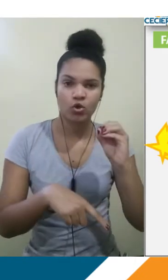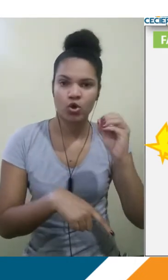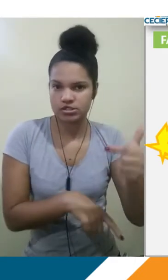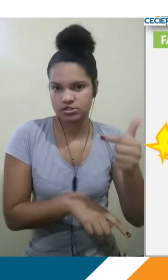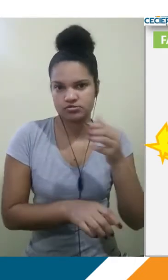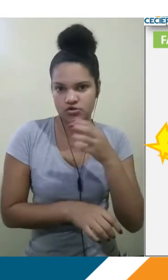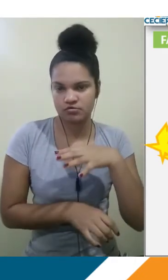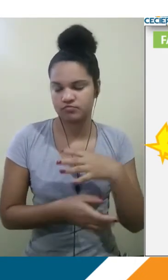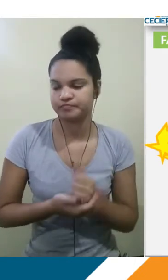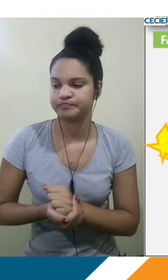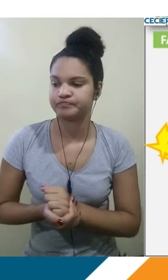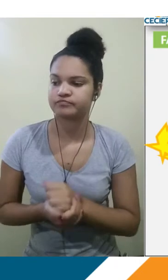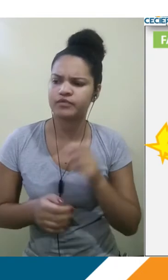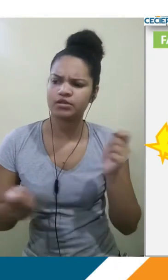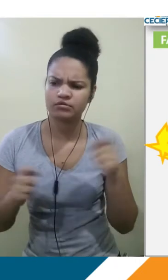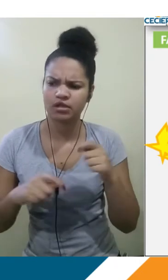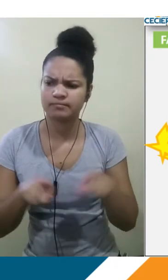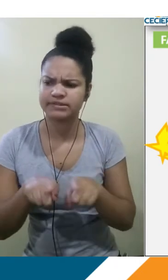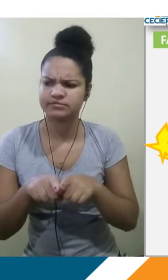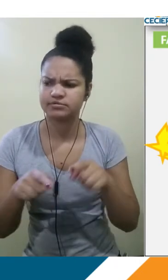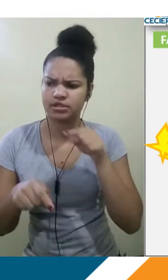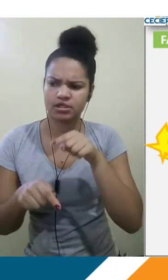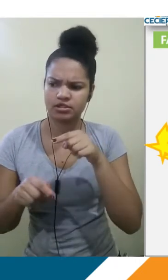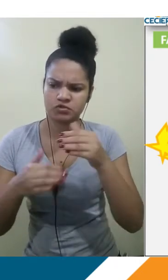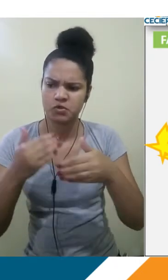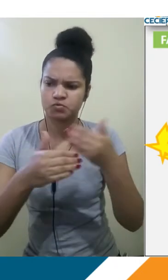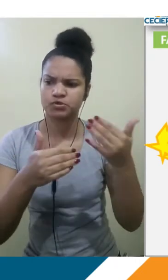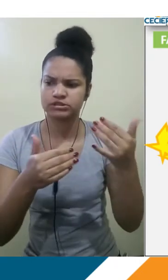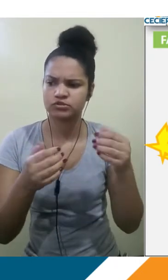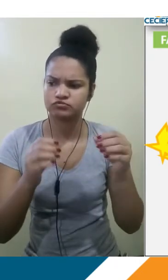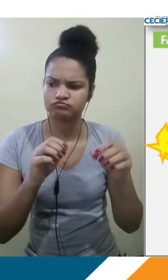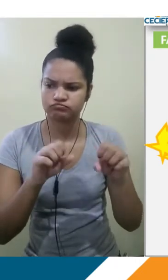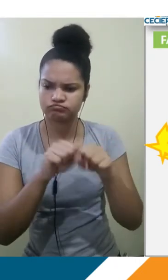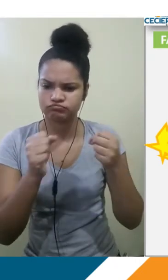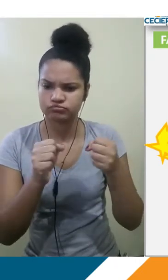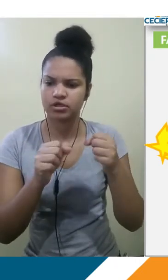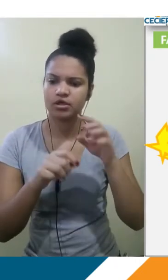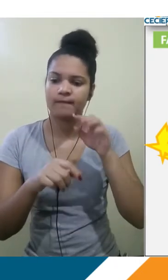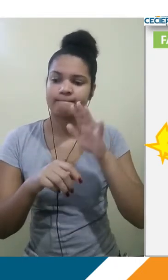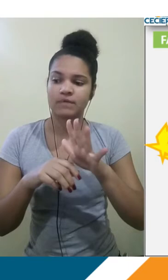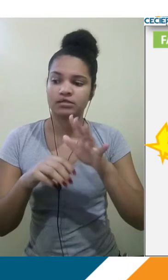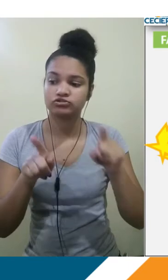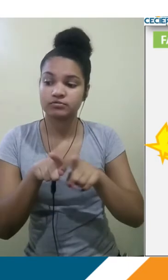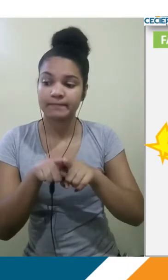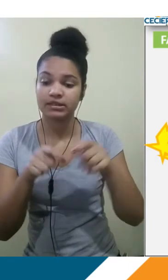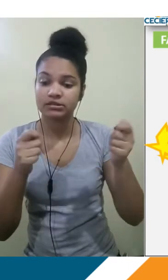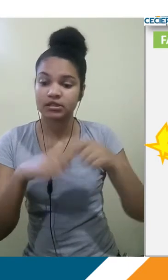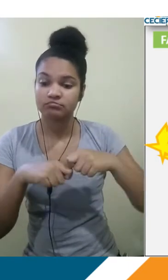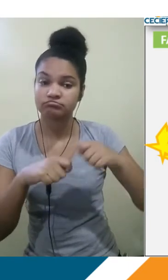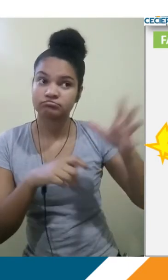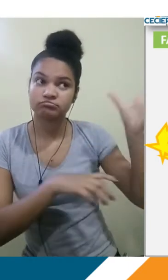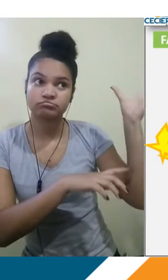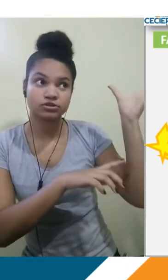de clorofila em determinados tipos de fotofosforilação. Porque essas moléculas de clorofila recebem energia